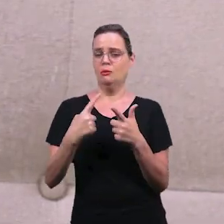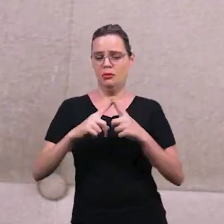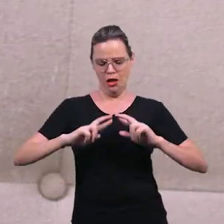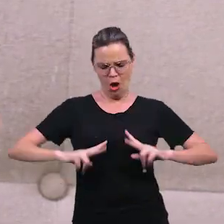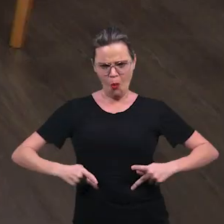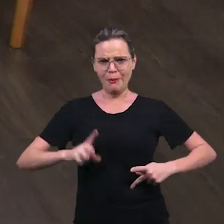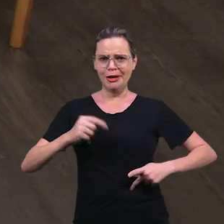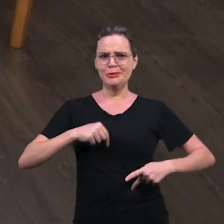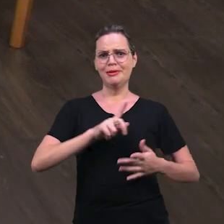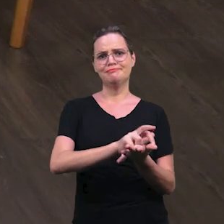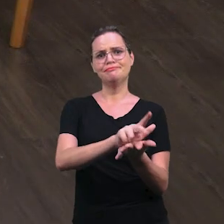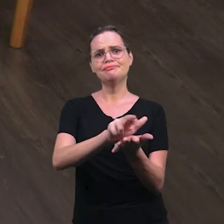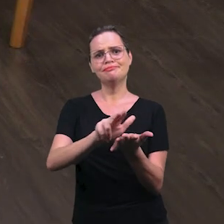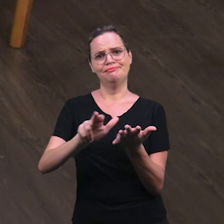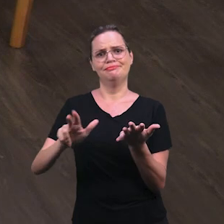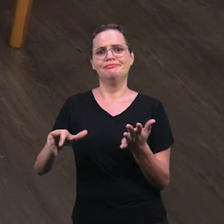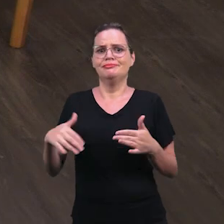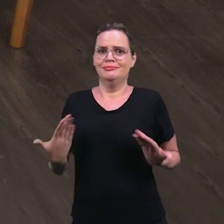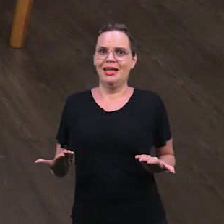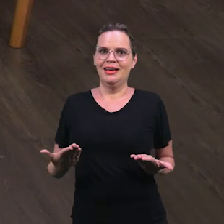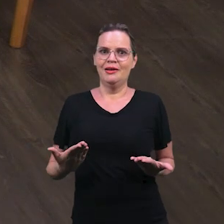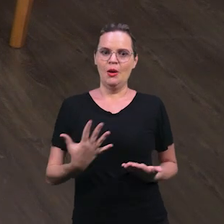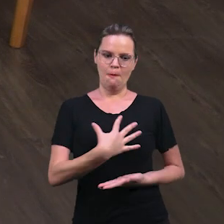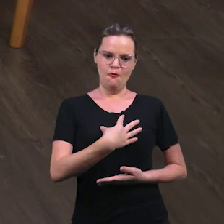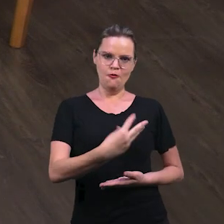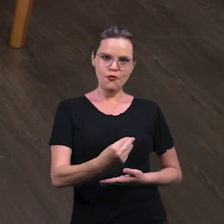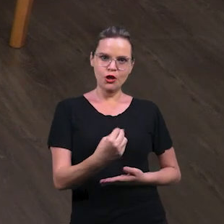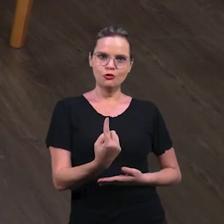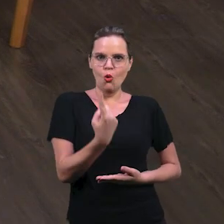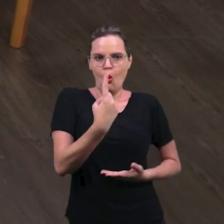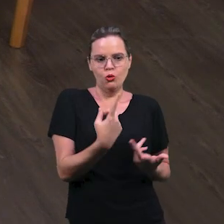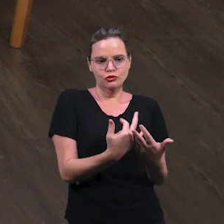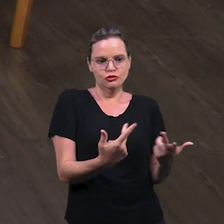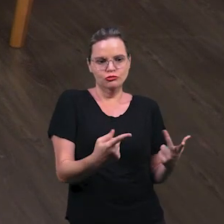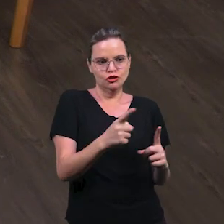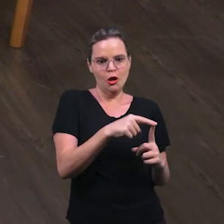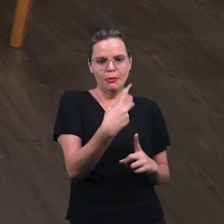ser humano, ele é diverso, né? Um filho, ele se comporta de um